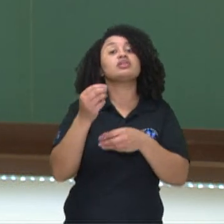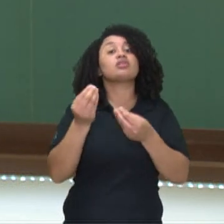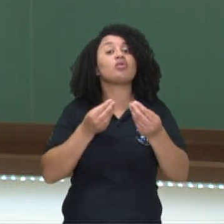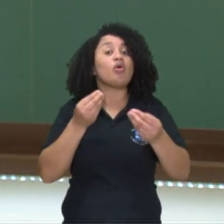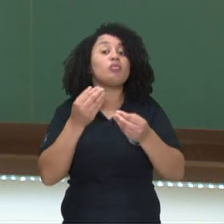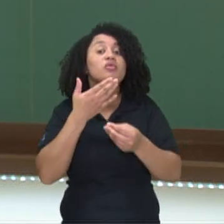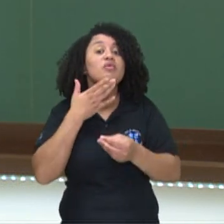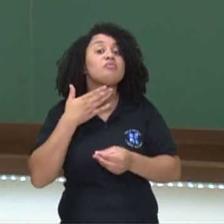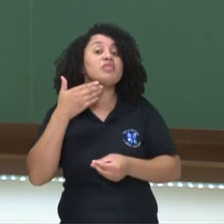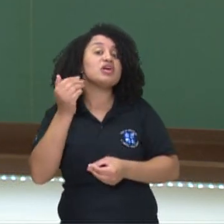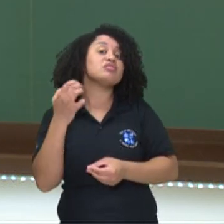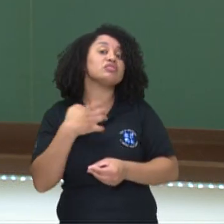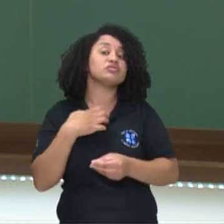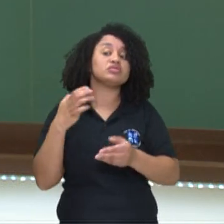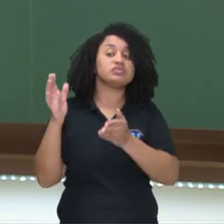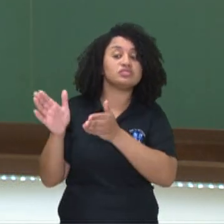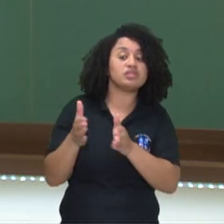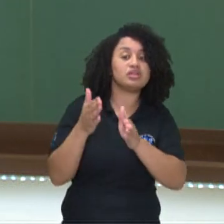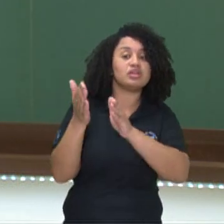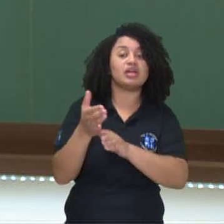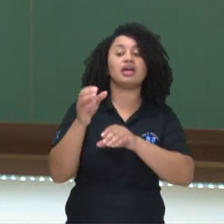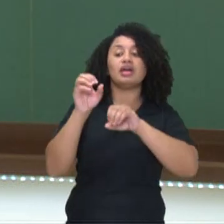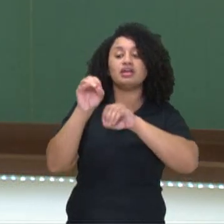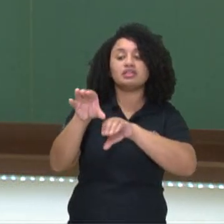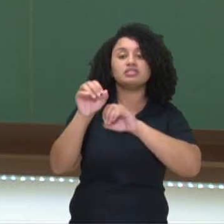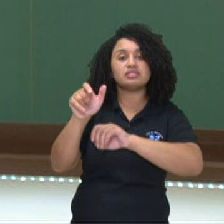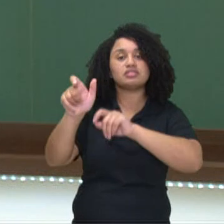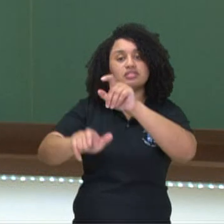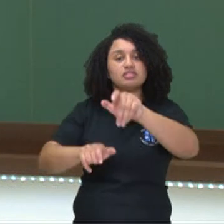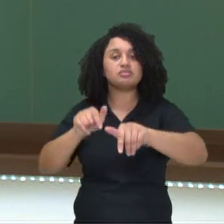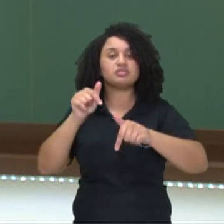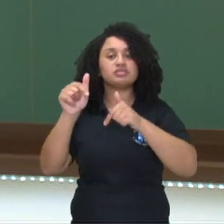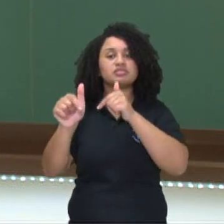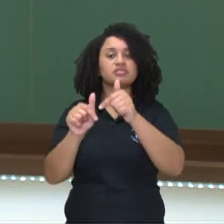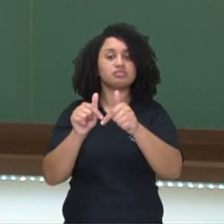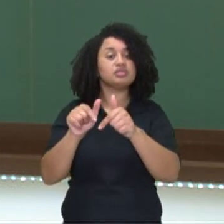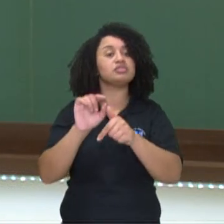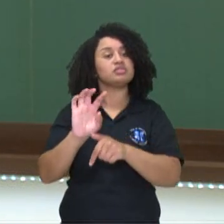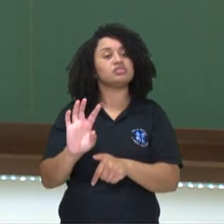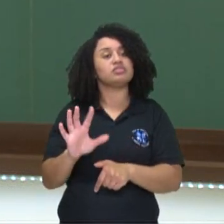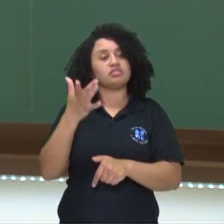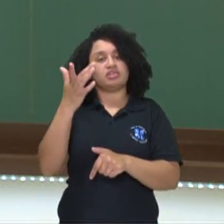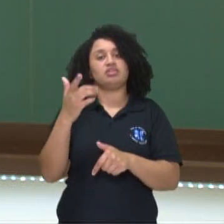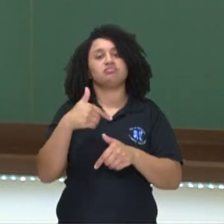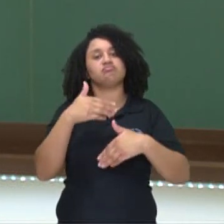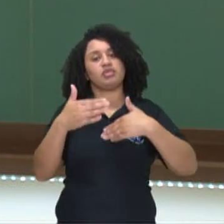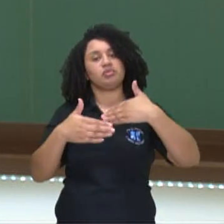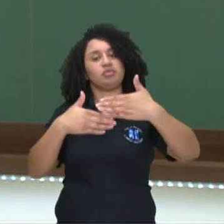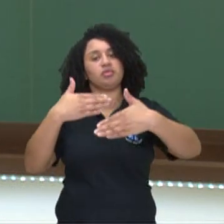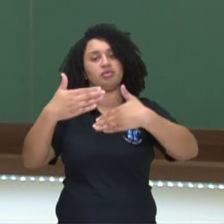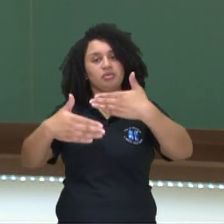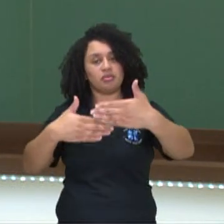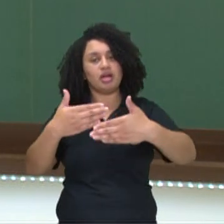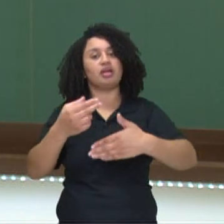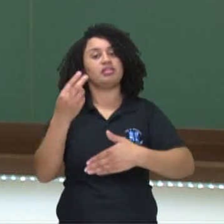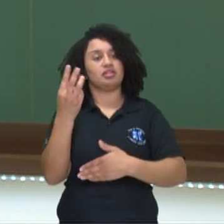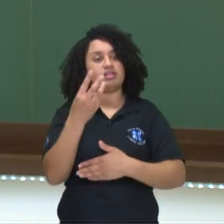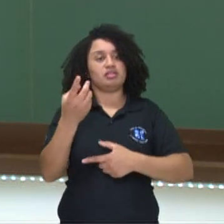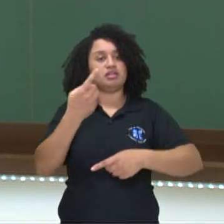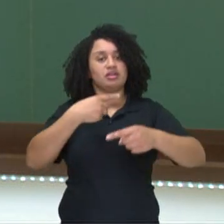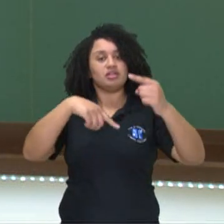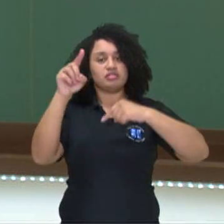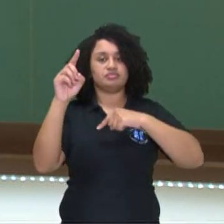sistema de produção, especializando as pessoas. E isso foi literalmente acontecendo à medida dessa chamada terceira